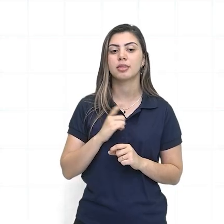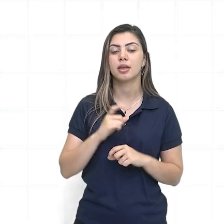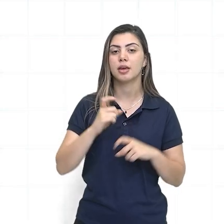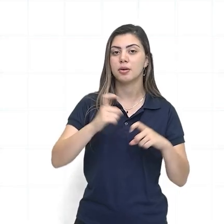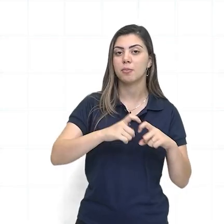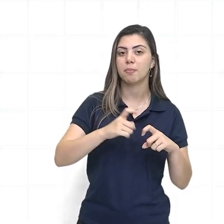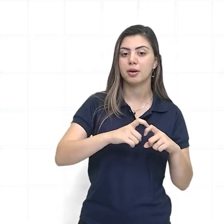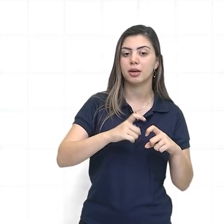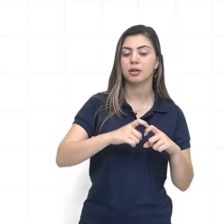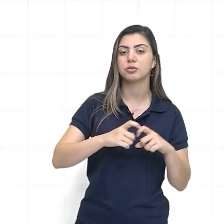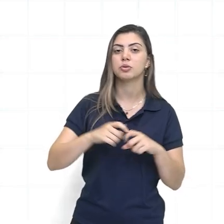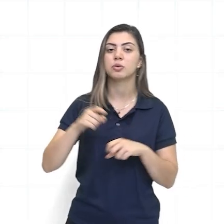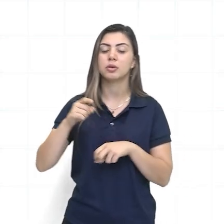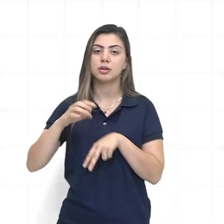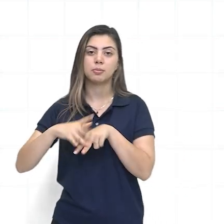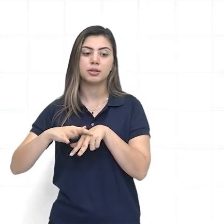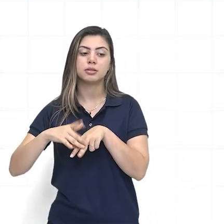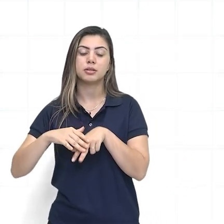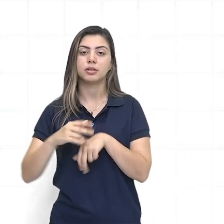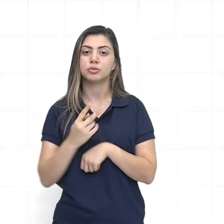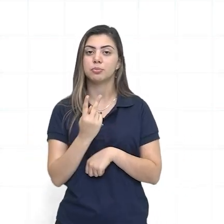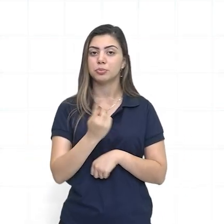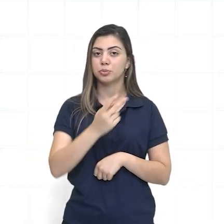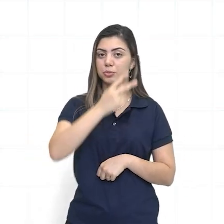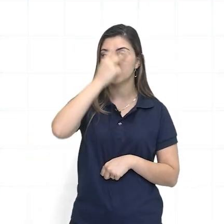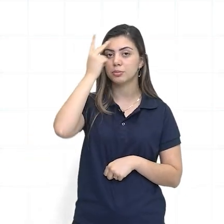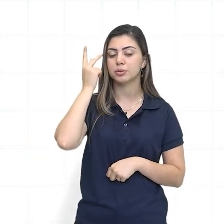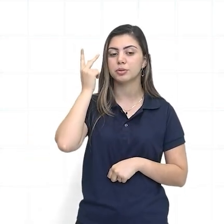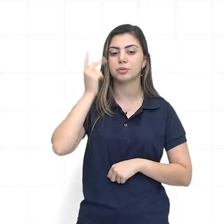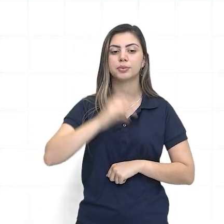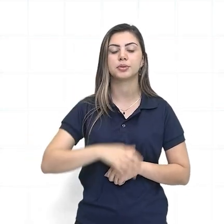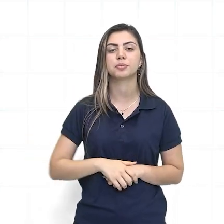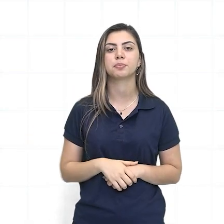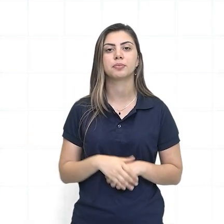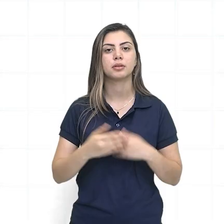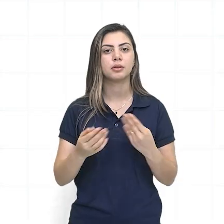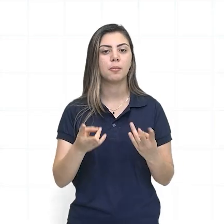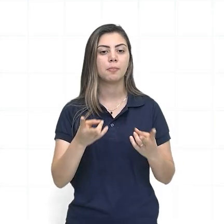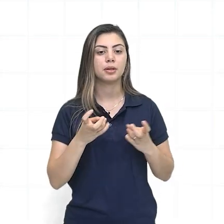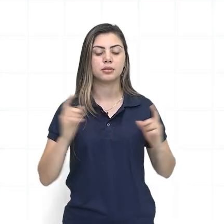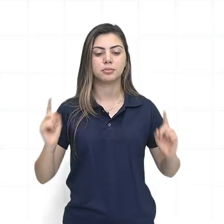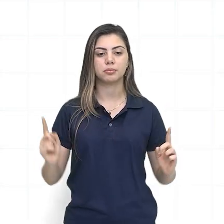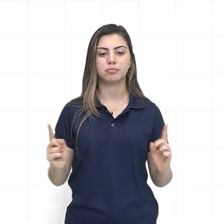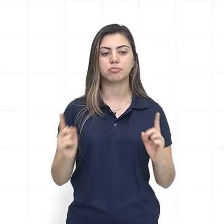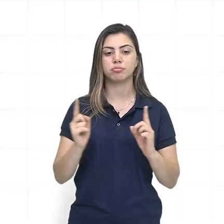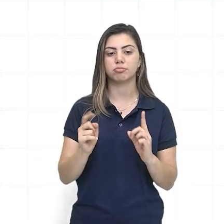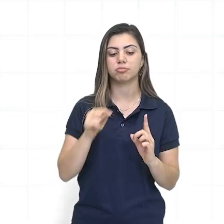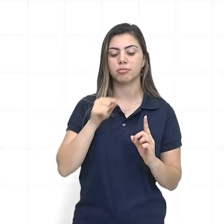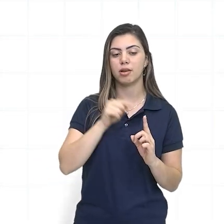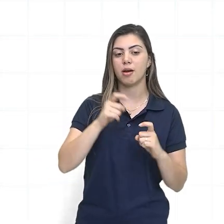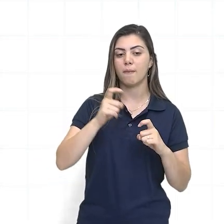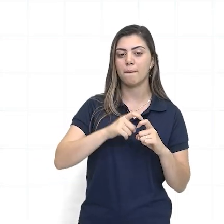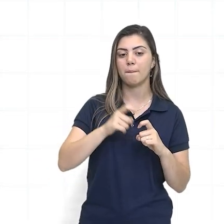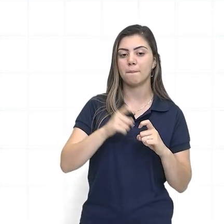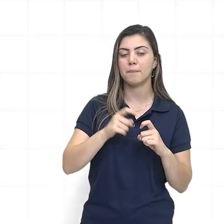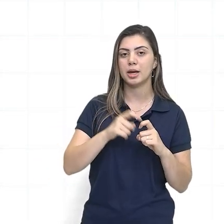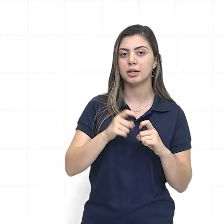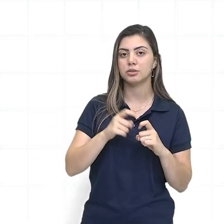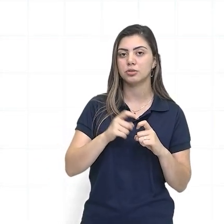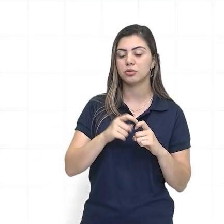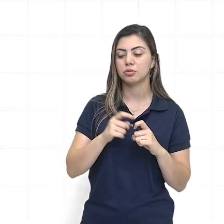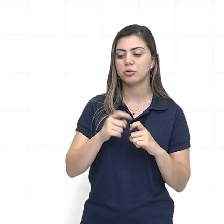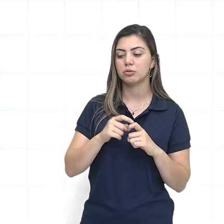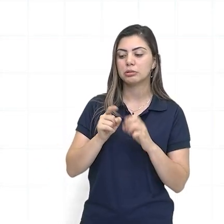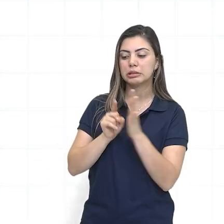o médico e o paciente, né? Então, notem que o médico